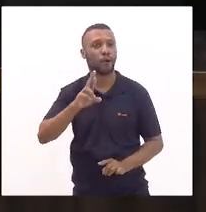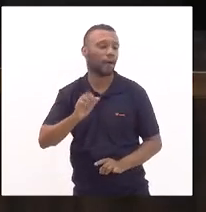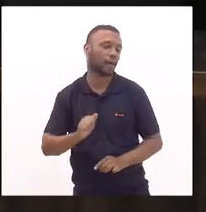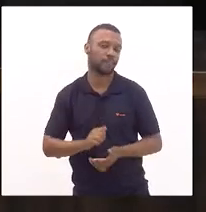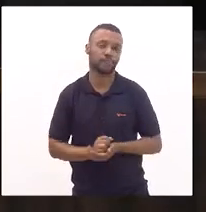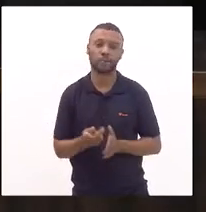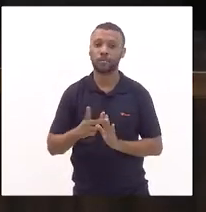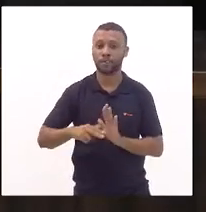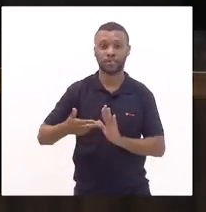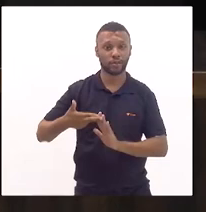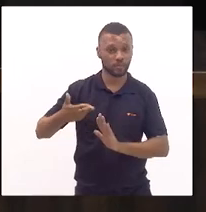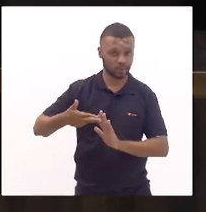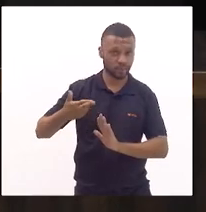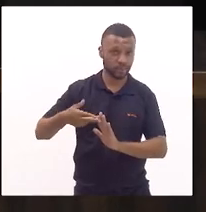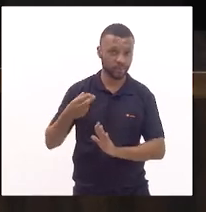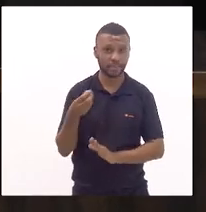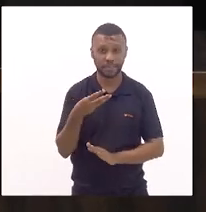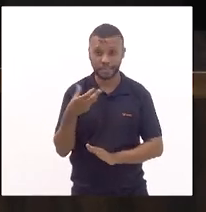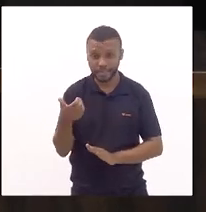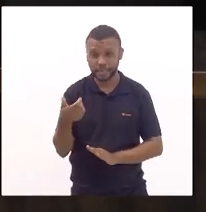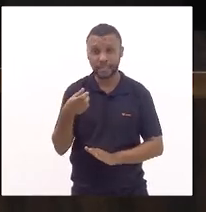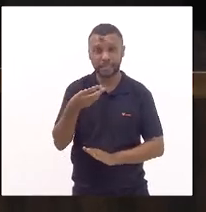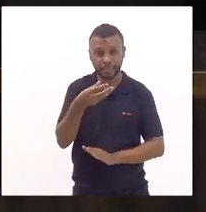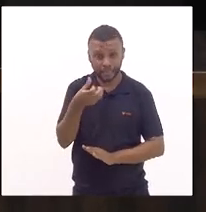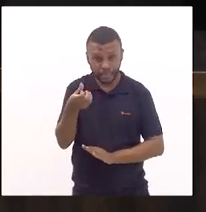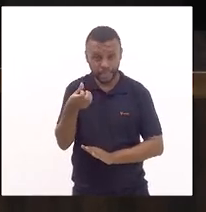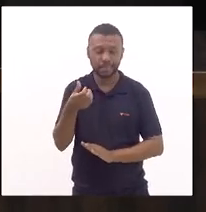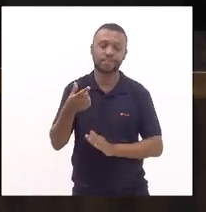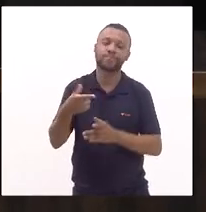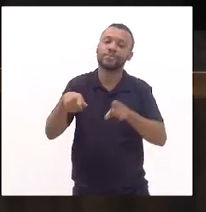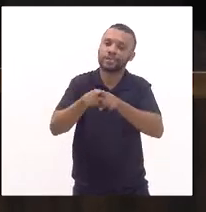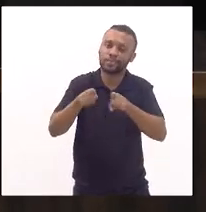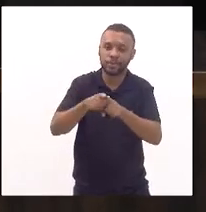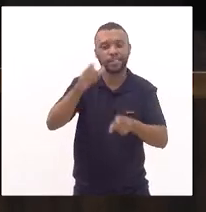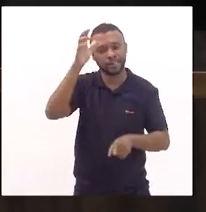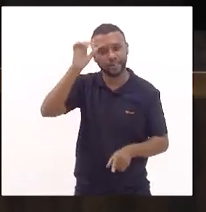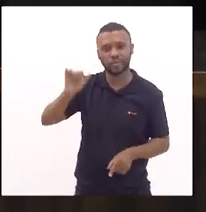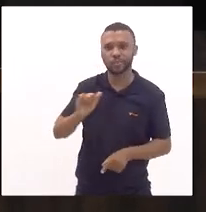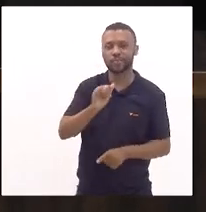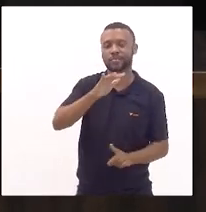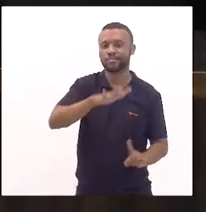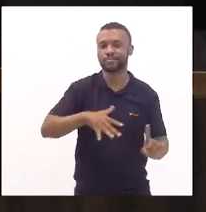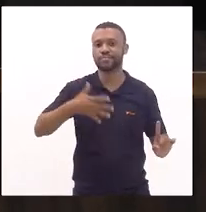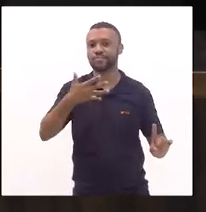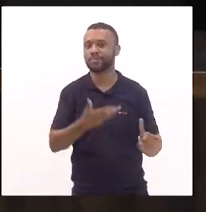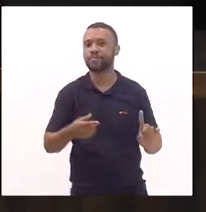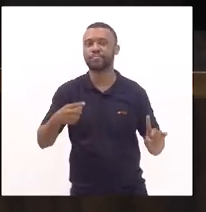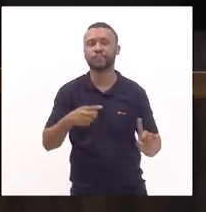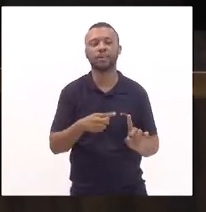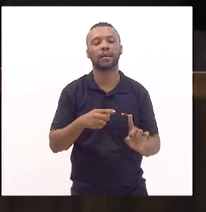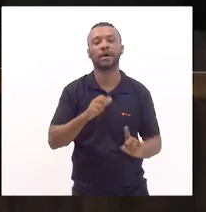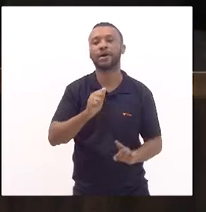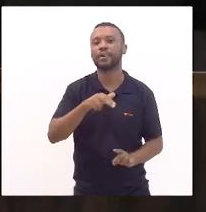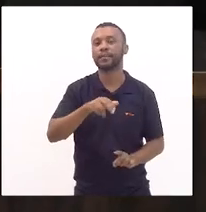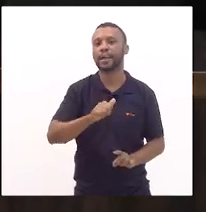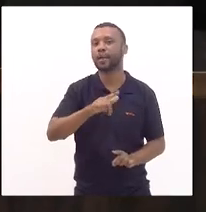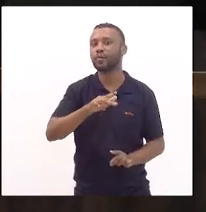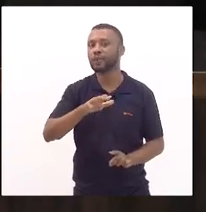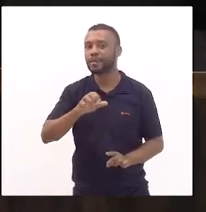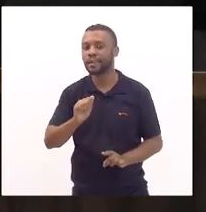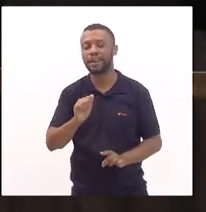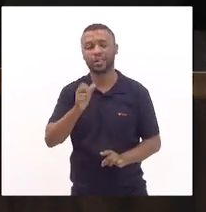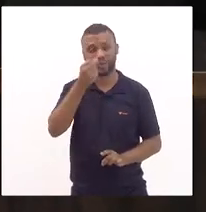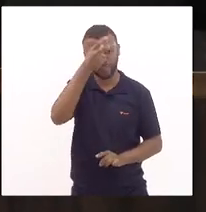Projeto de resolução 1036-22, de autoria da deputada tia Ju, concede o prêmio Dandara para a vereadora Ana Lúcia Alves Benedito, do município de